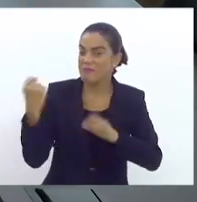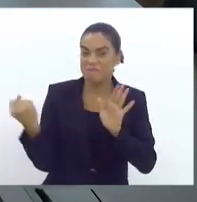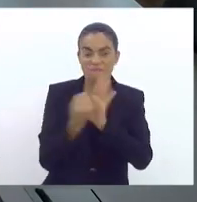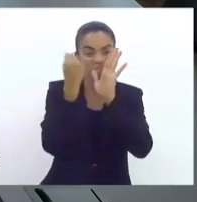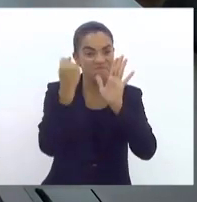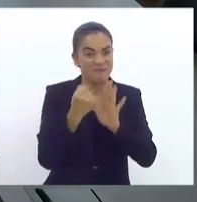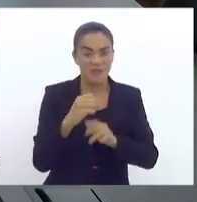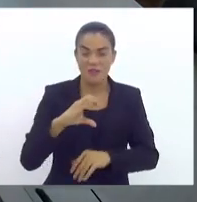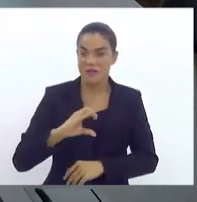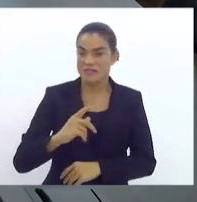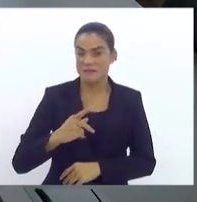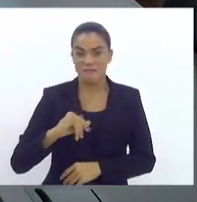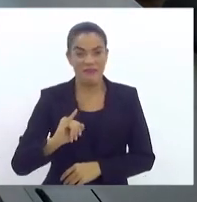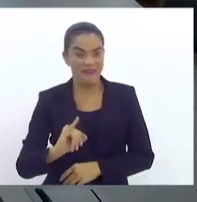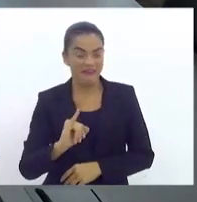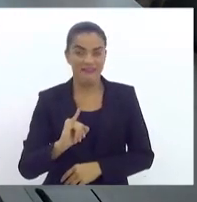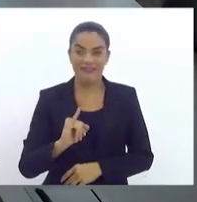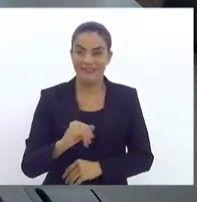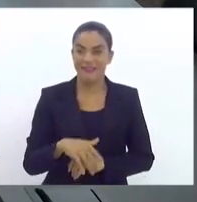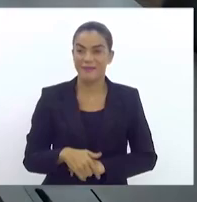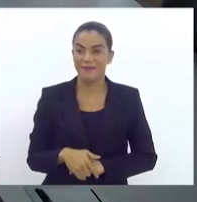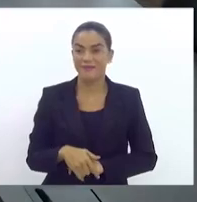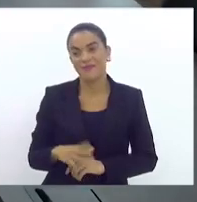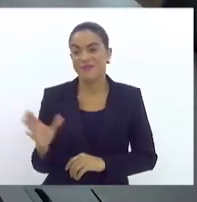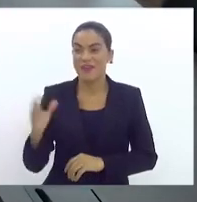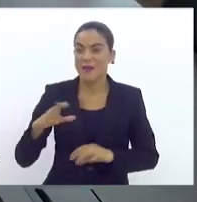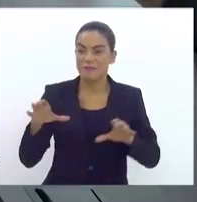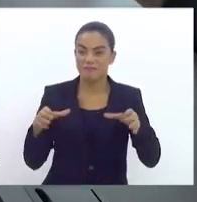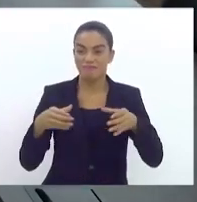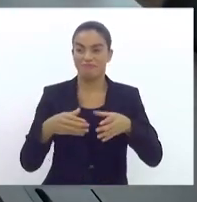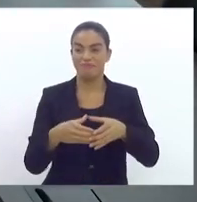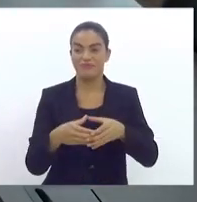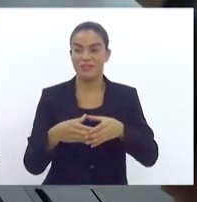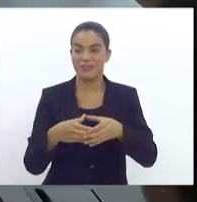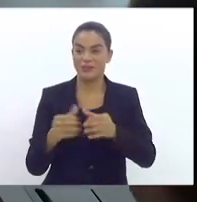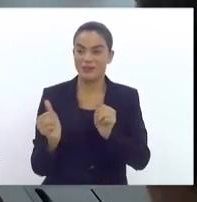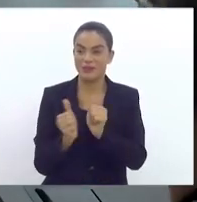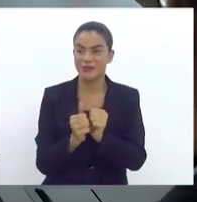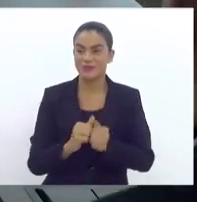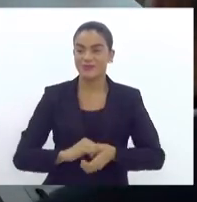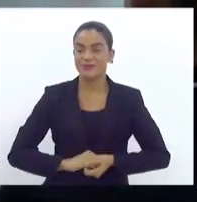a primeira vez que eu tô numa cpilar todos juntos aqui por favor